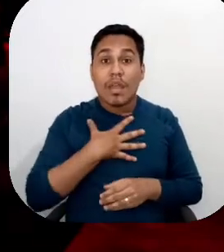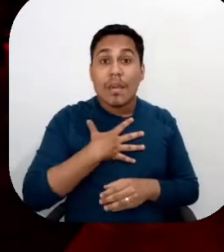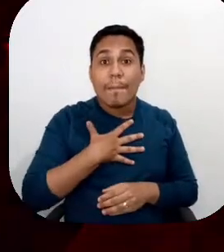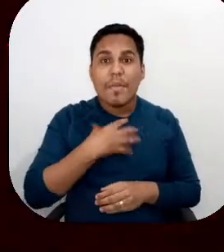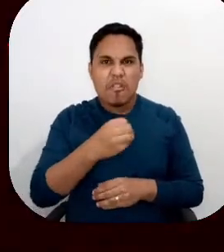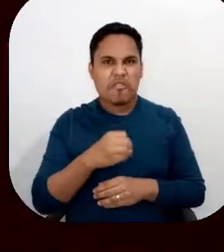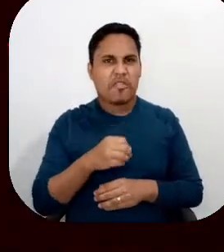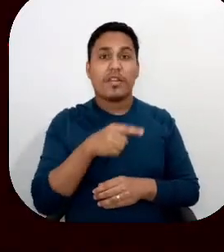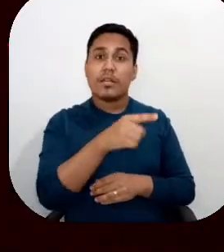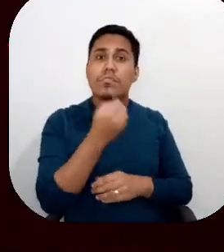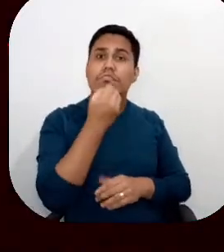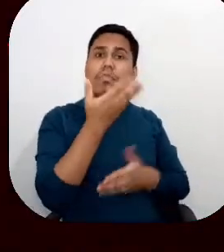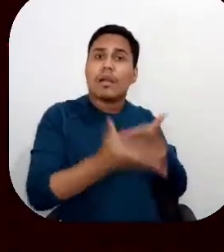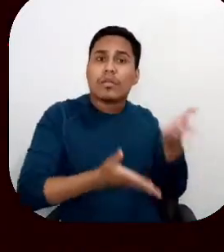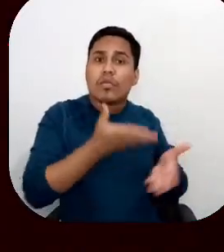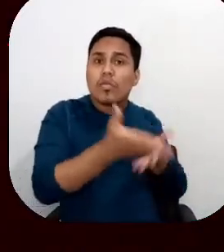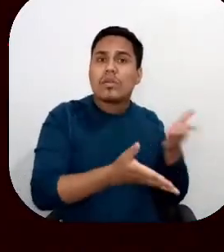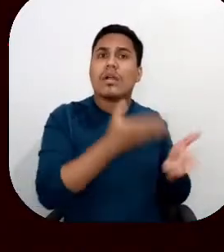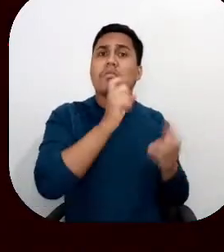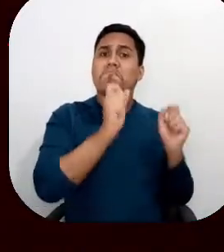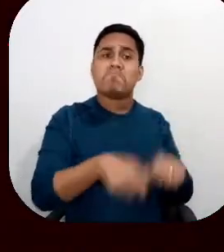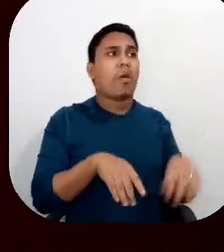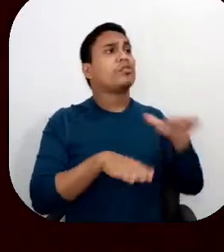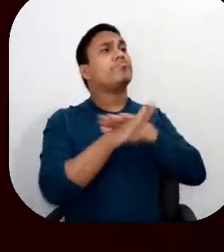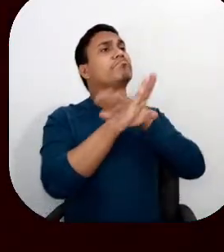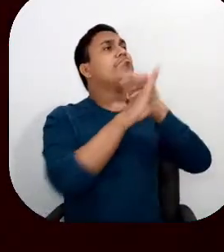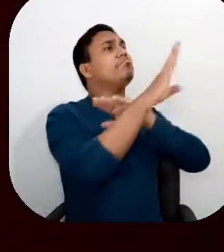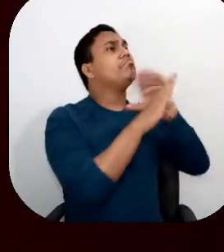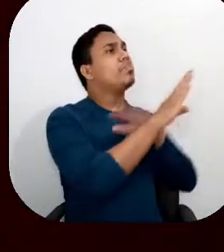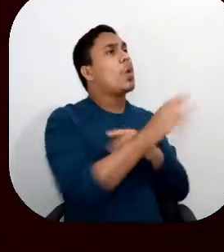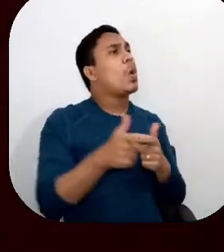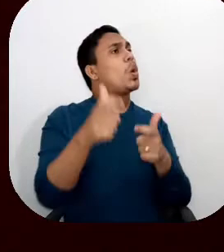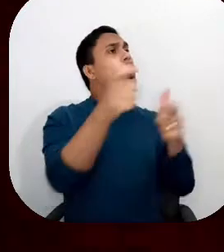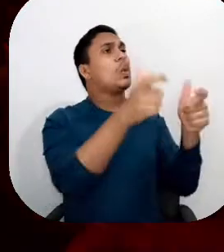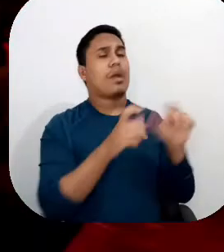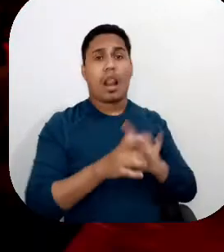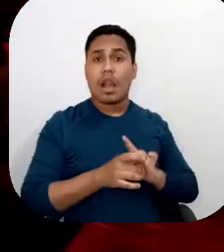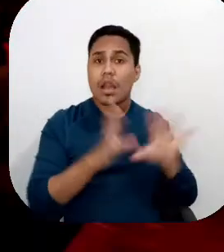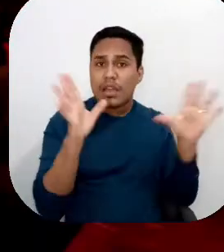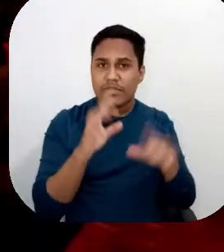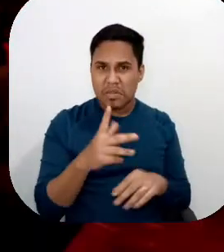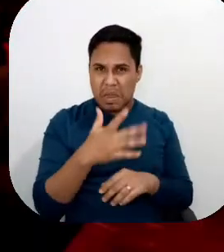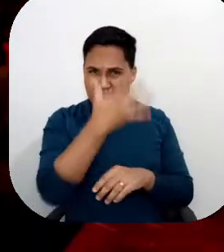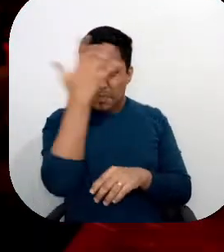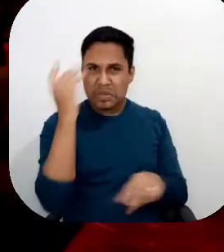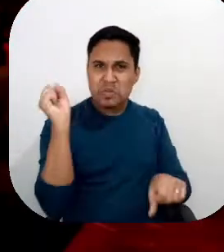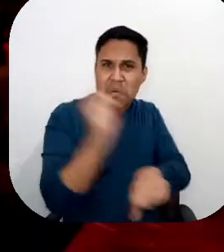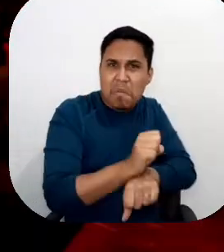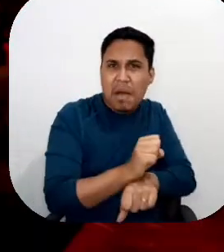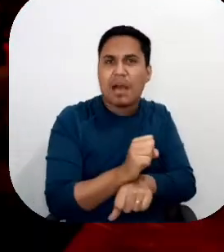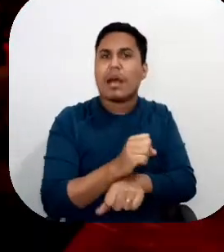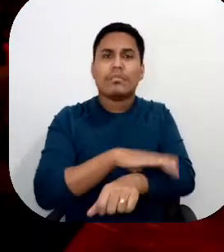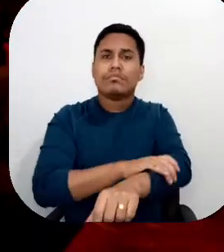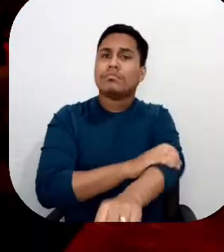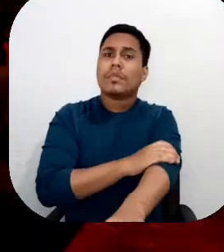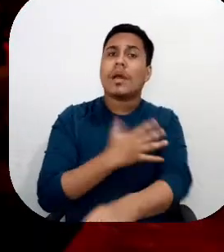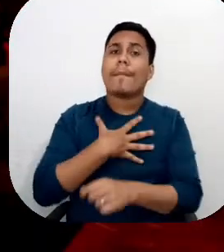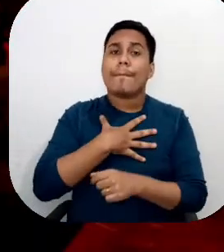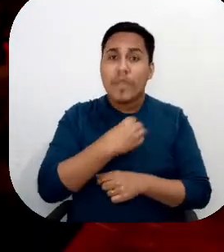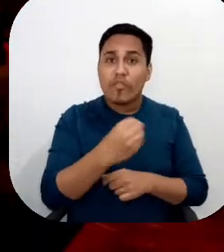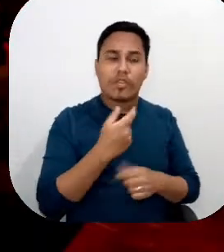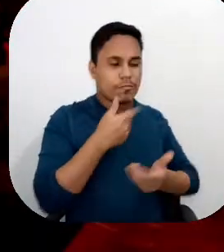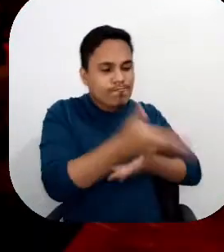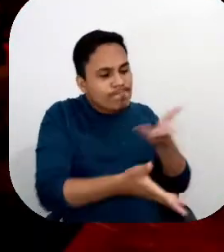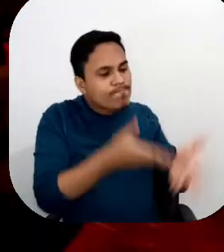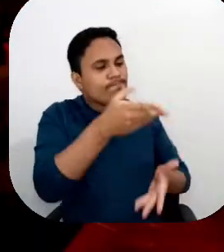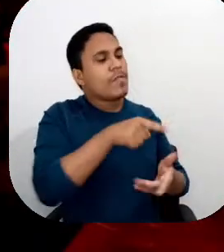Ah, o meu filho eu vou criar pra que ele possa entrar onde quiser e não ser mais um. O